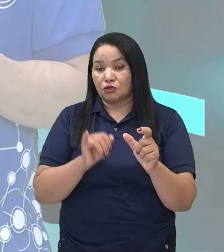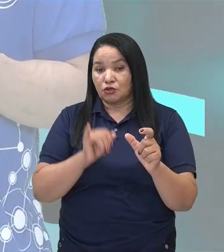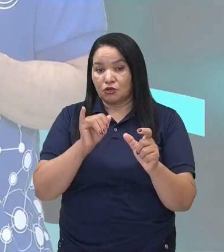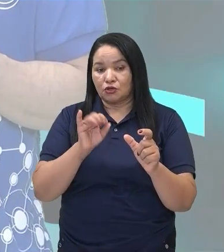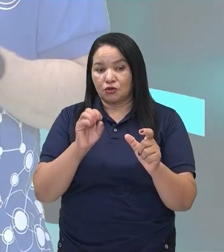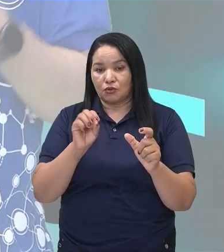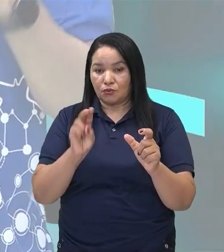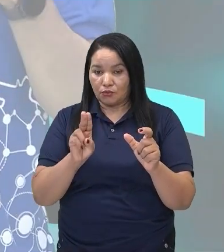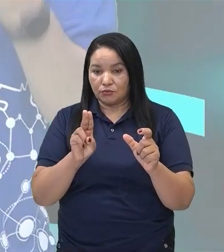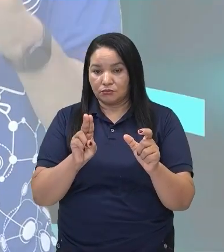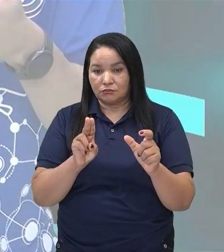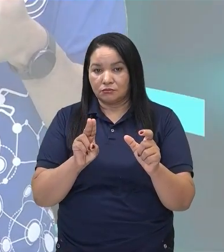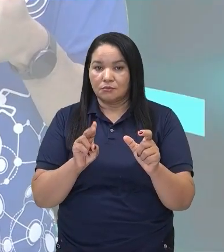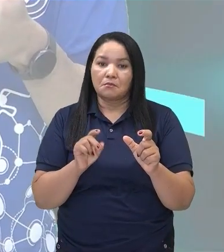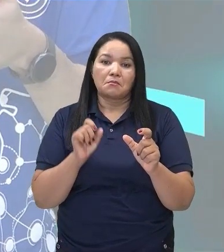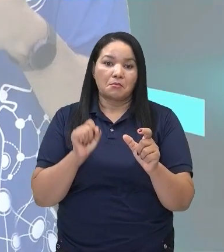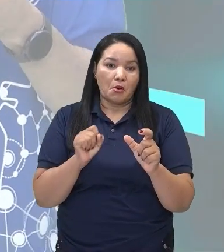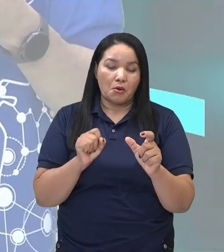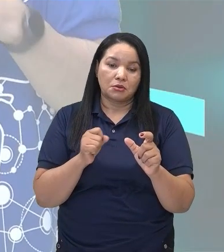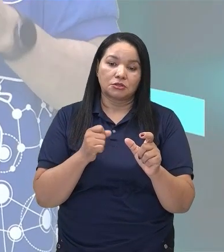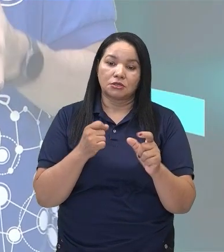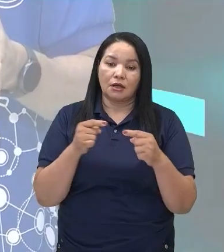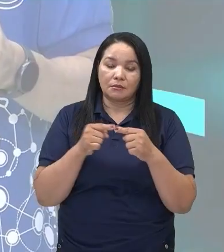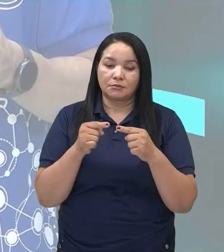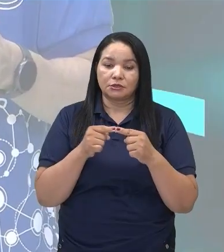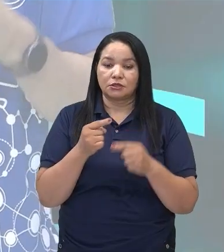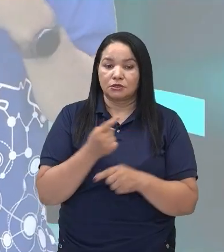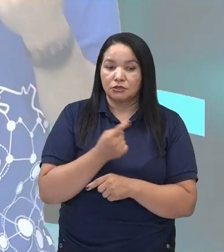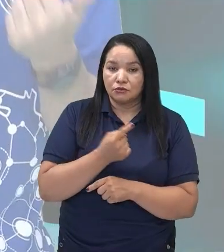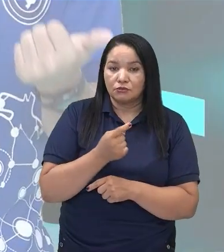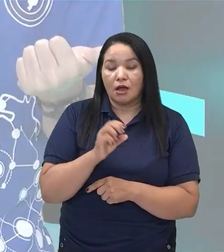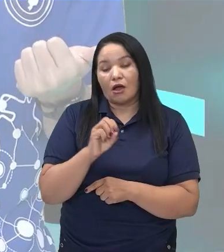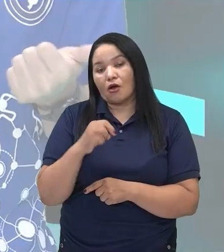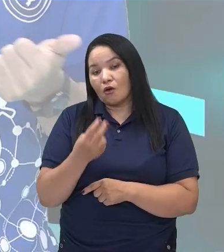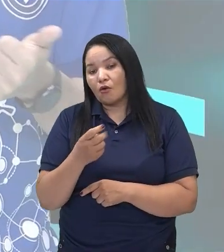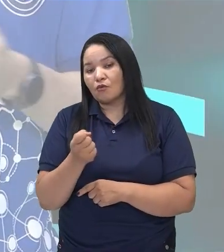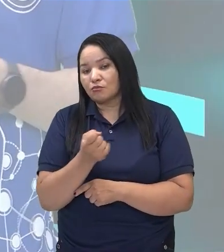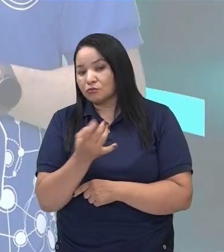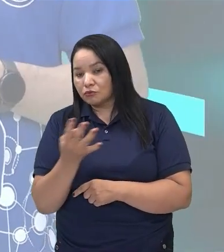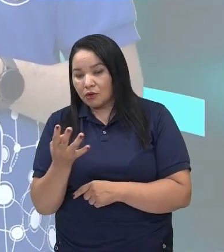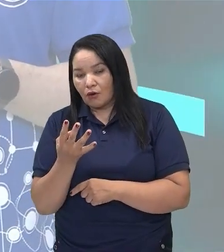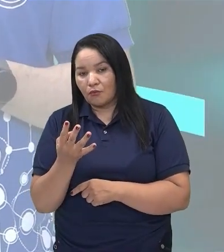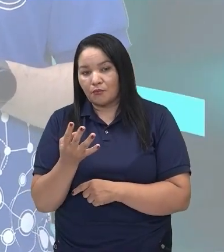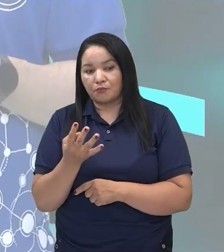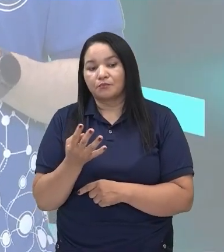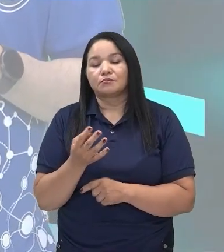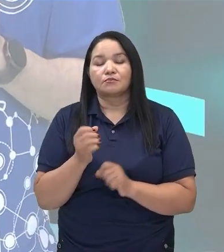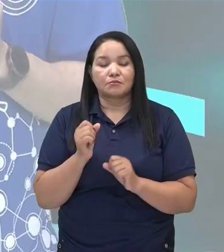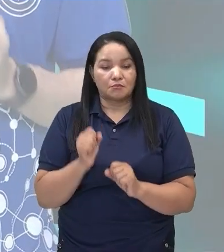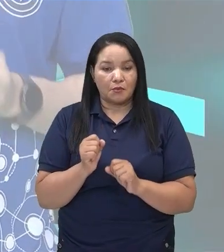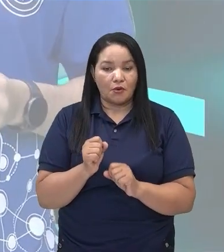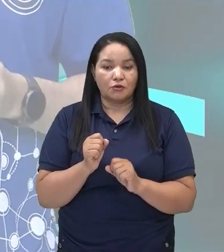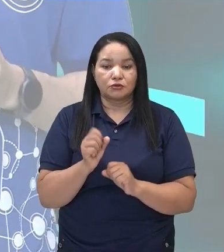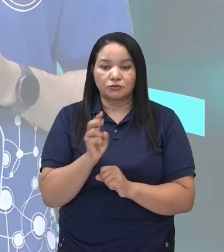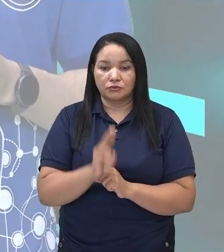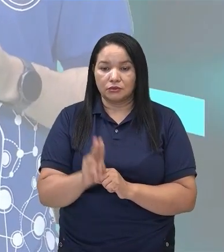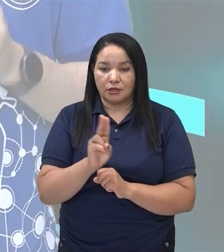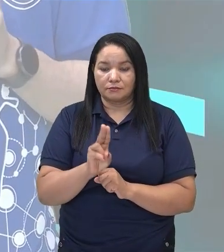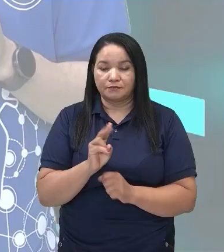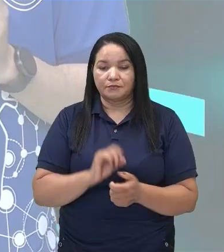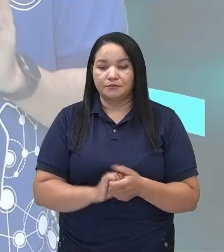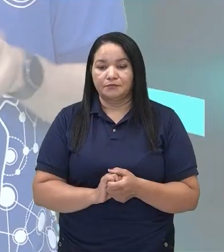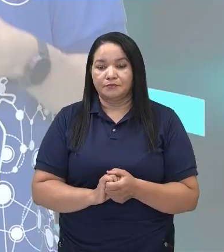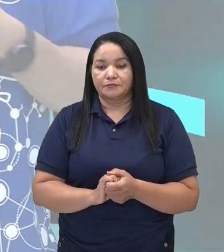plural, tá? O que é singular? Uma pessoa, plural, mais de uma, ou mais de uma coisa, tá? Então, nesse caso aqui, o you